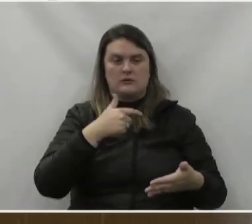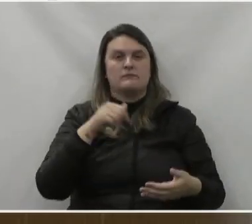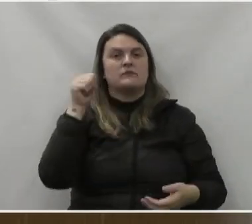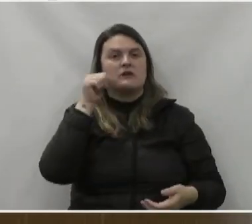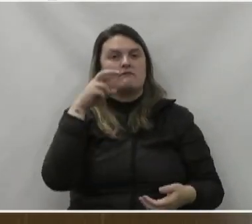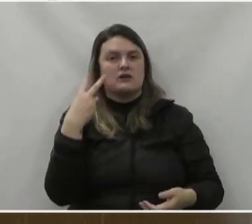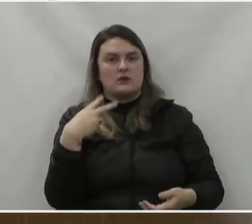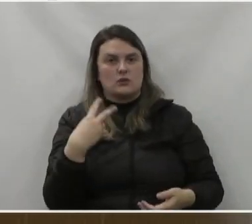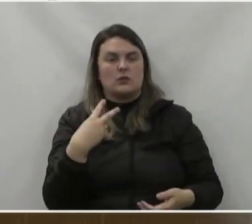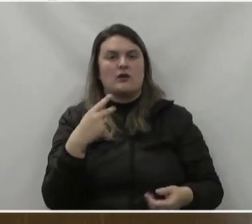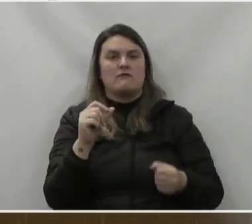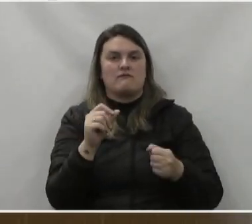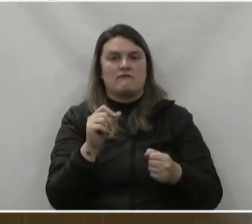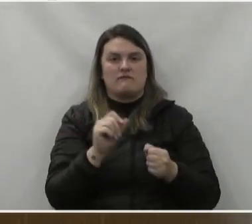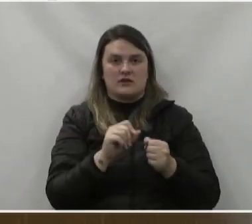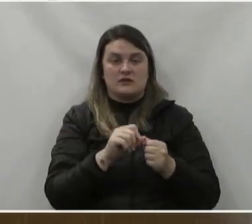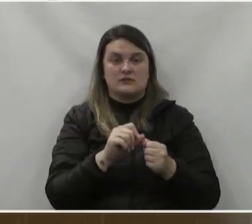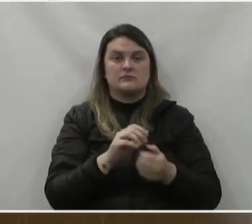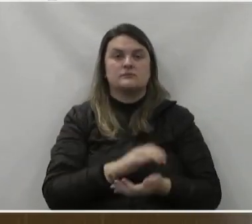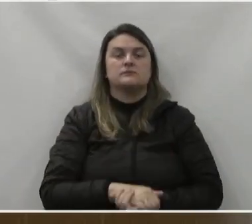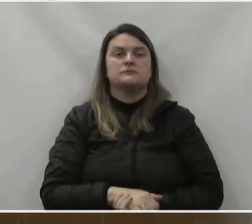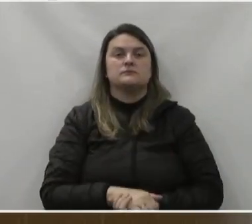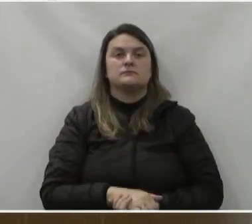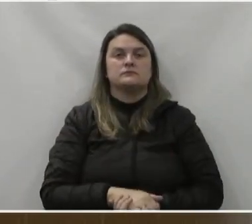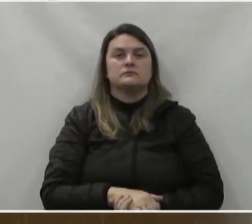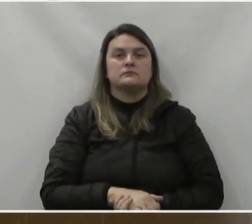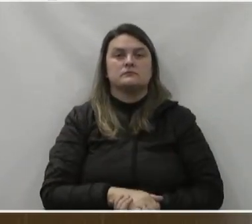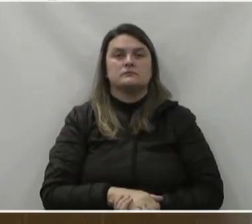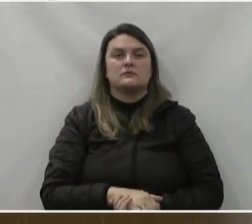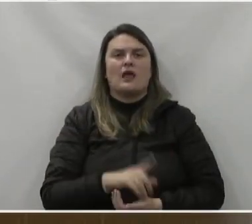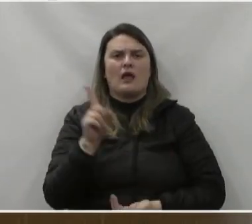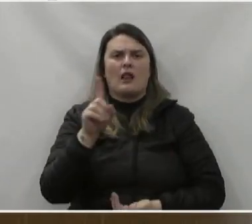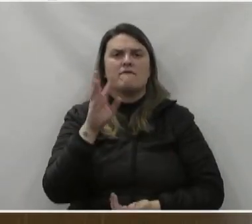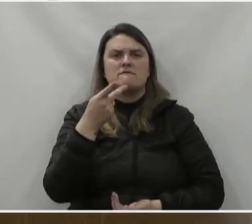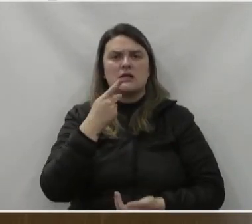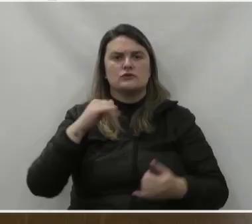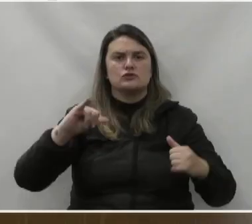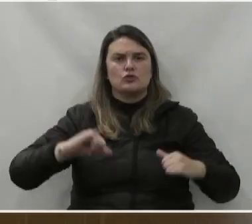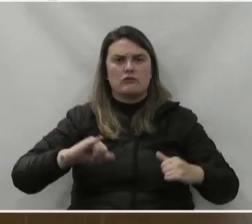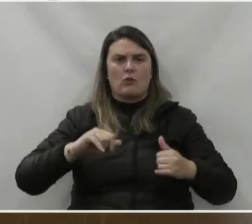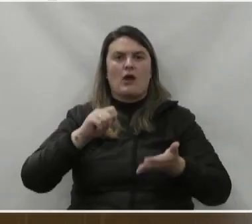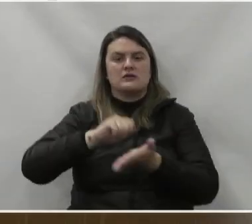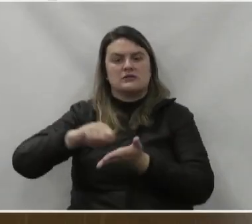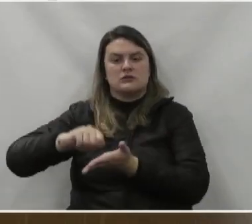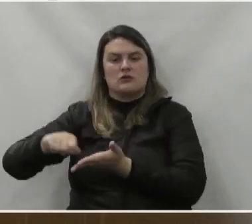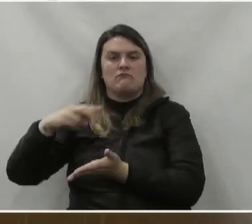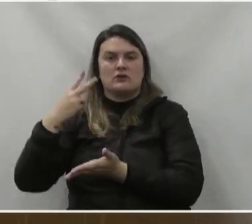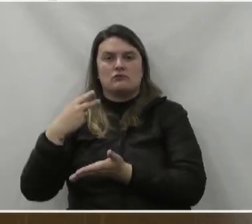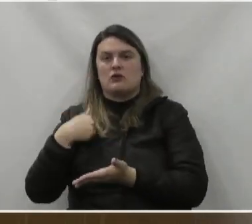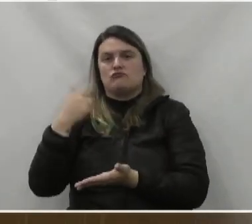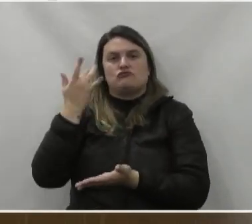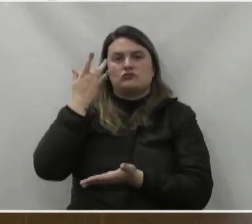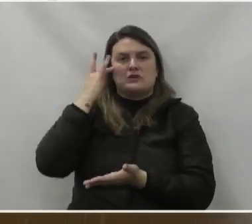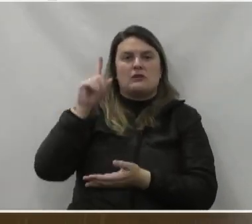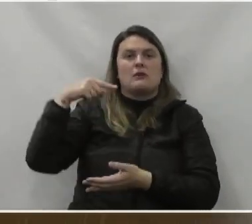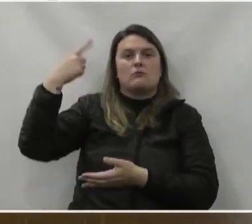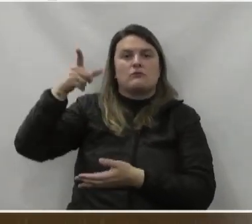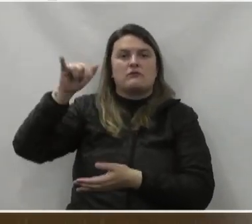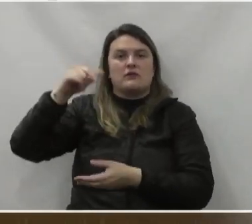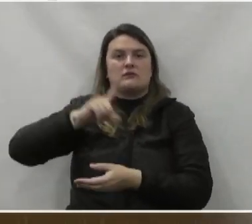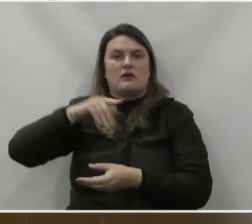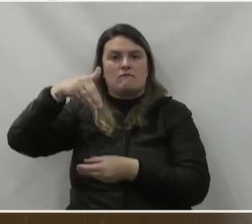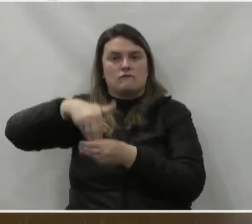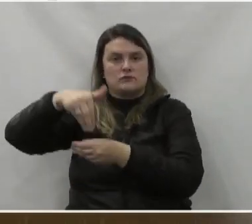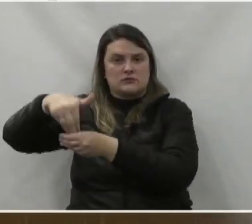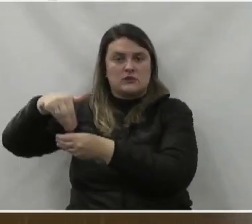vereadora Thaís, e que ela alega, né, que tem a assinatura de alguns vereadores ali. Eu não sei, mas depois vai ter a votação, mas eu peço